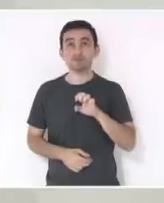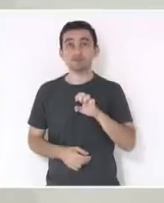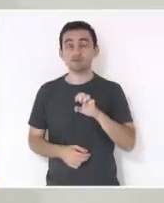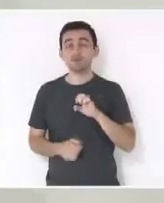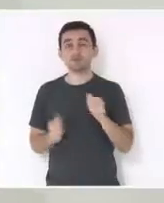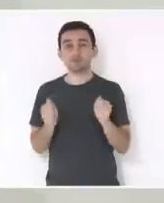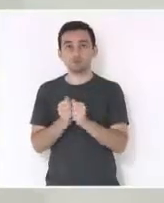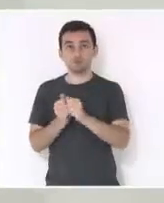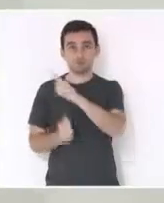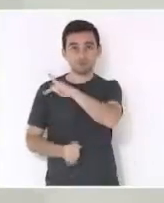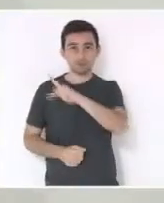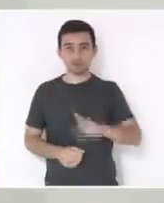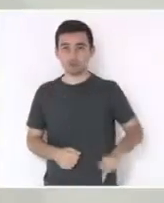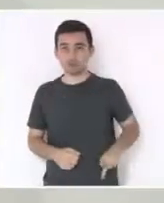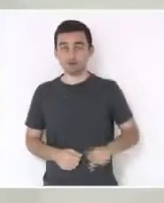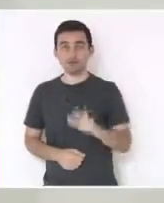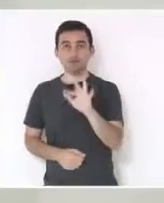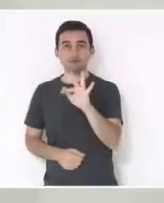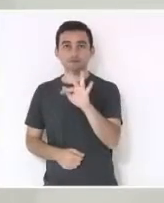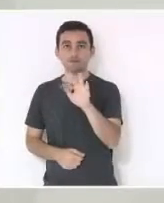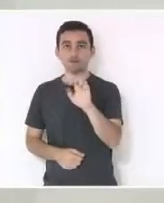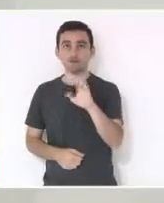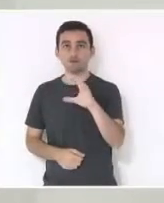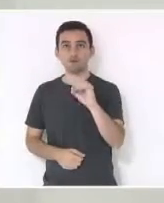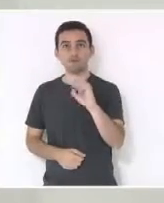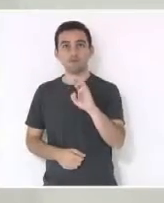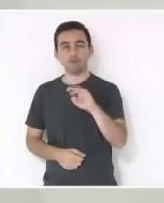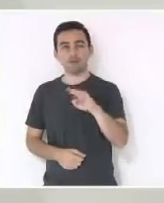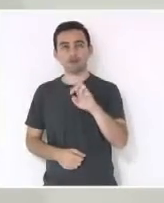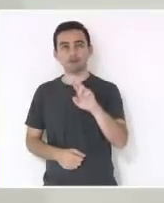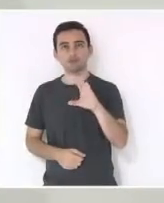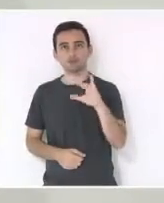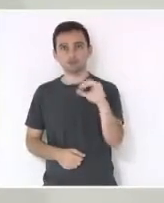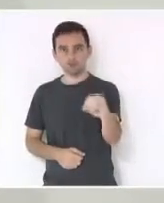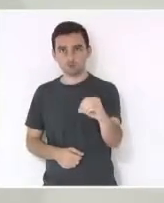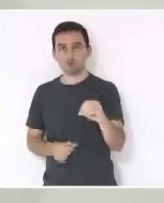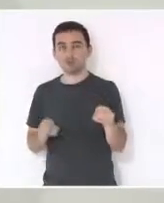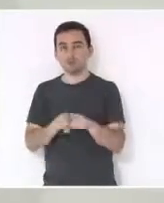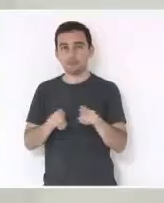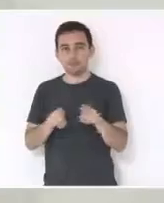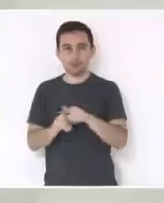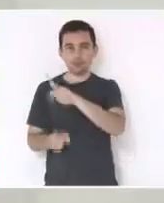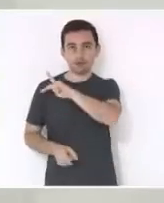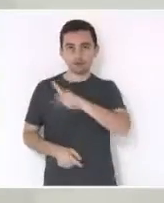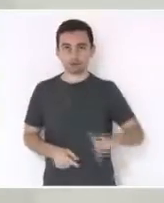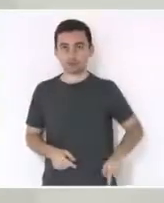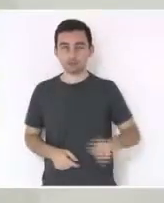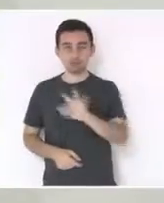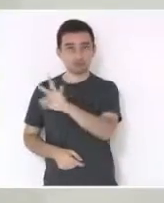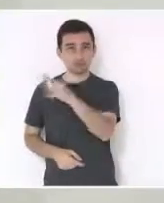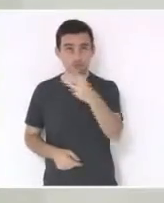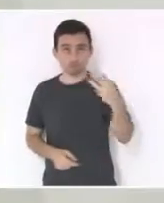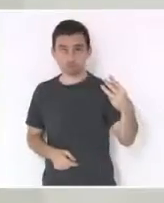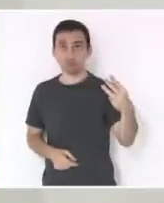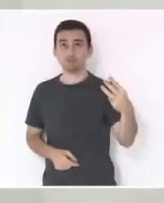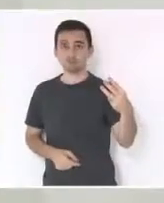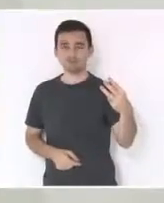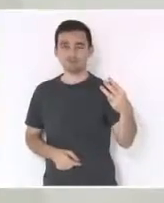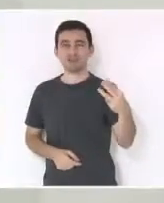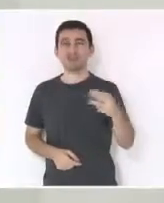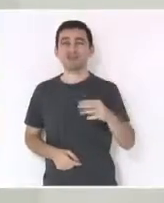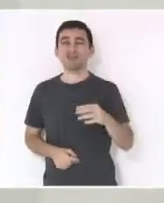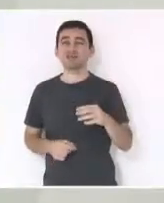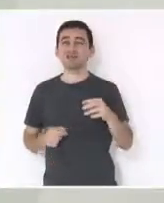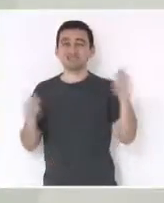presidente da fecomércio bruno bairro com o presidente da fiesc glauco côrte que o executivo o